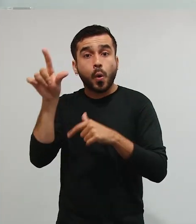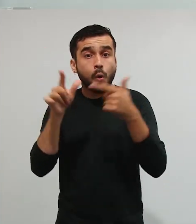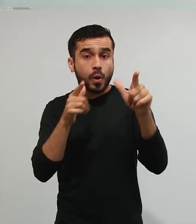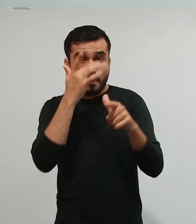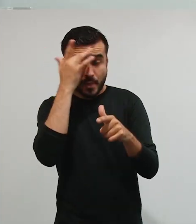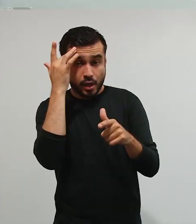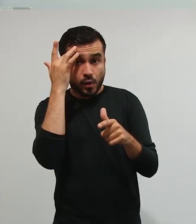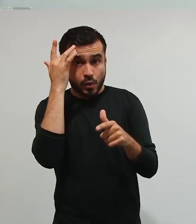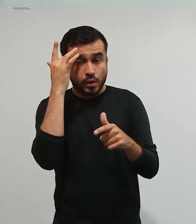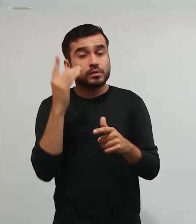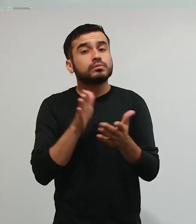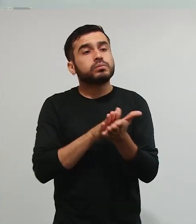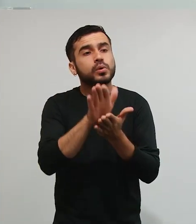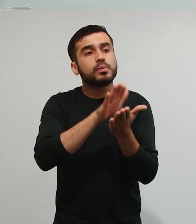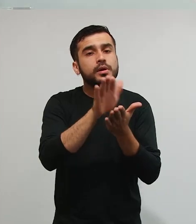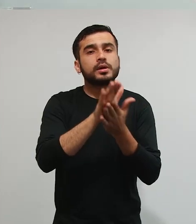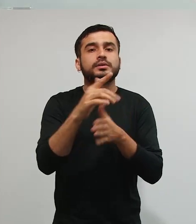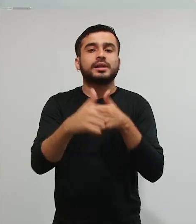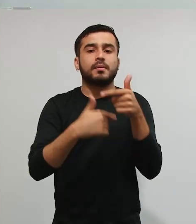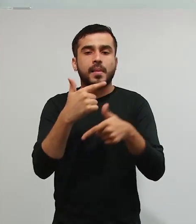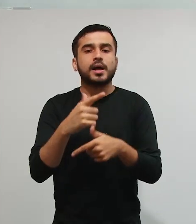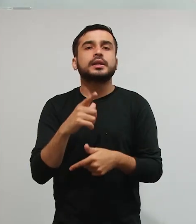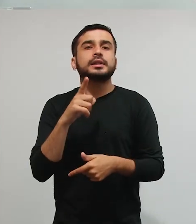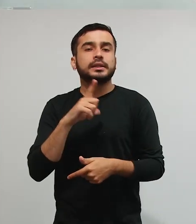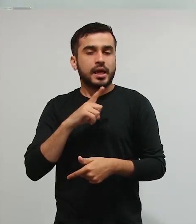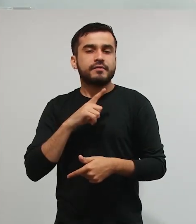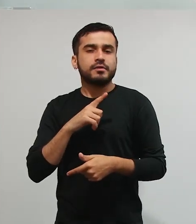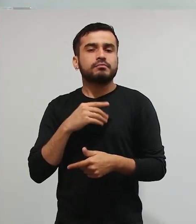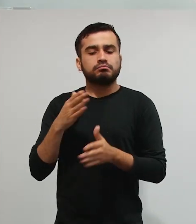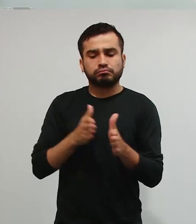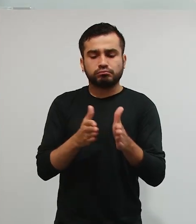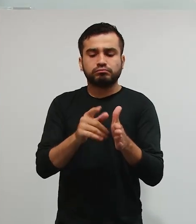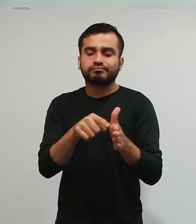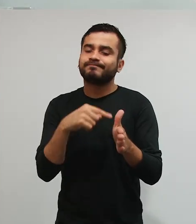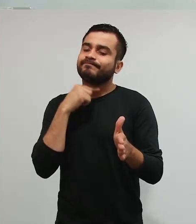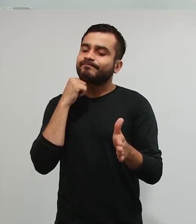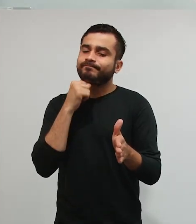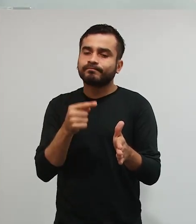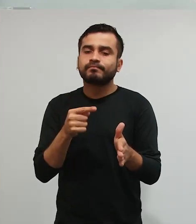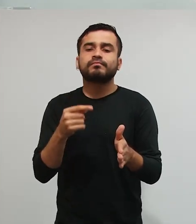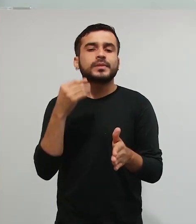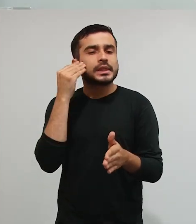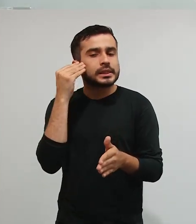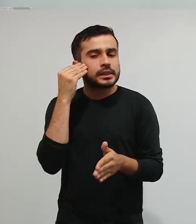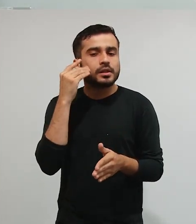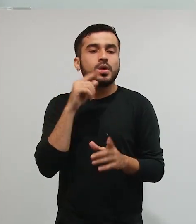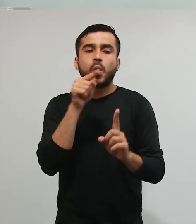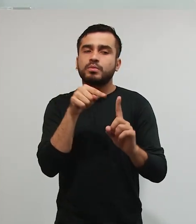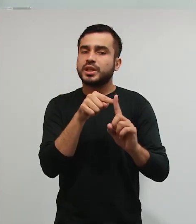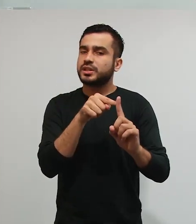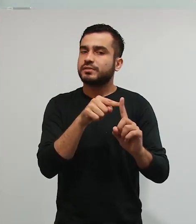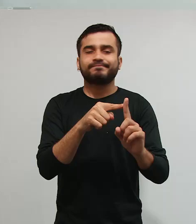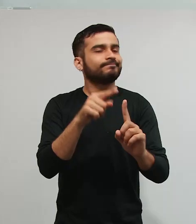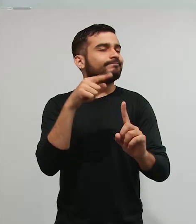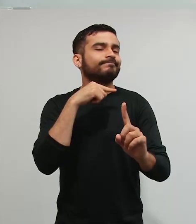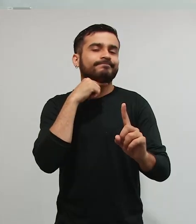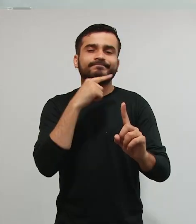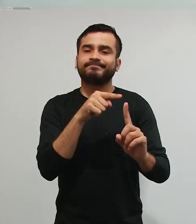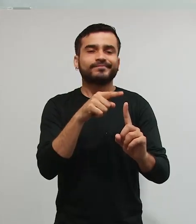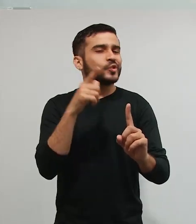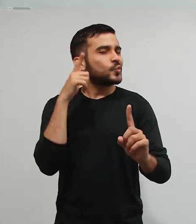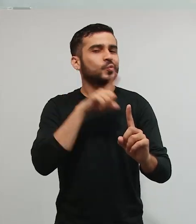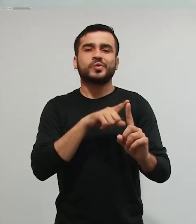por meio da publicação dos seus trabalhos de que houve esses percalços e por causa desses percalços o objetivo não